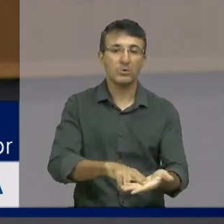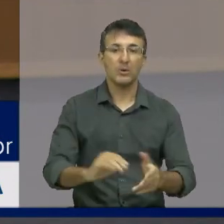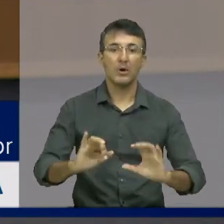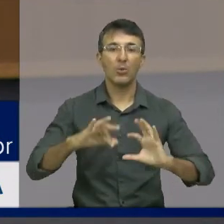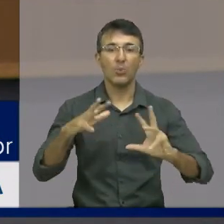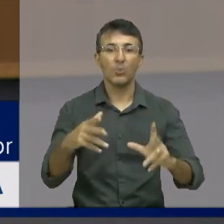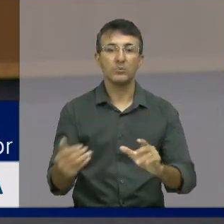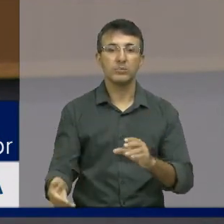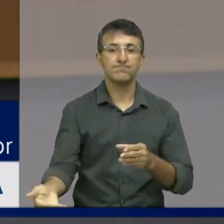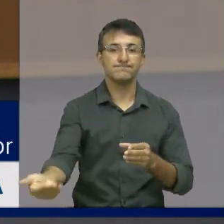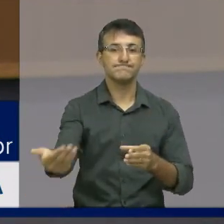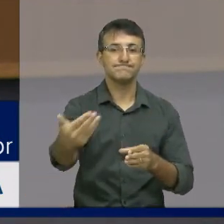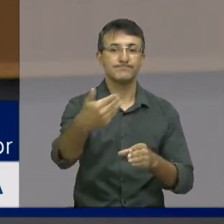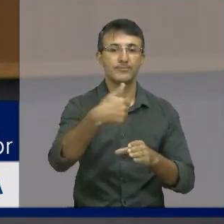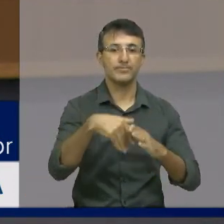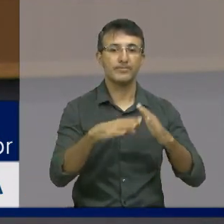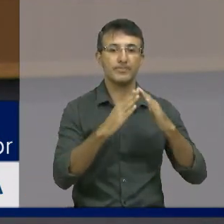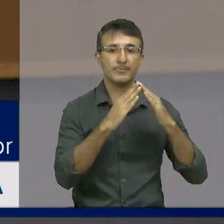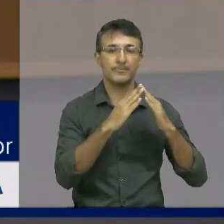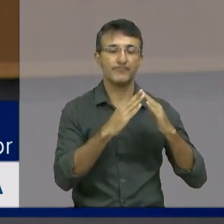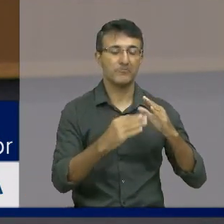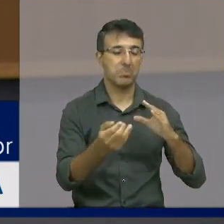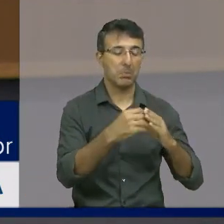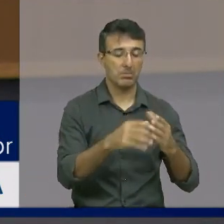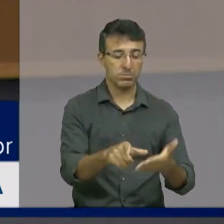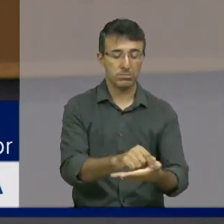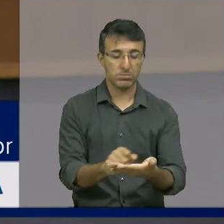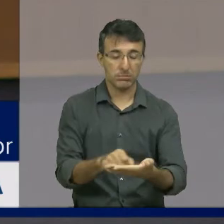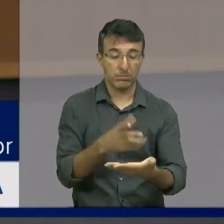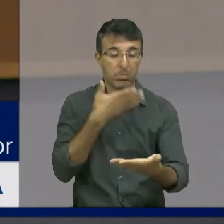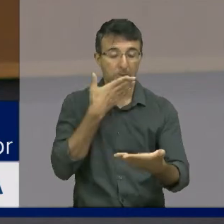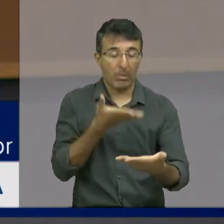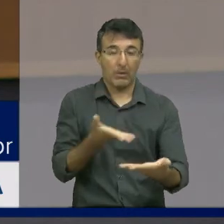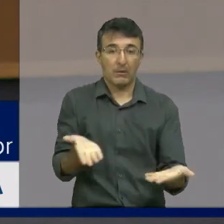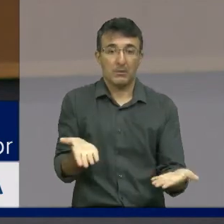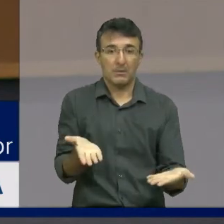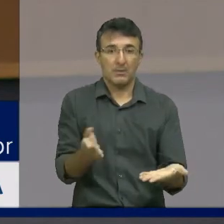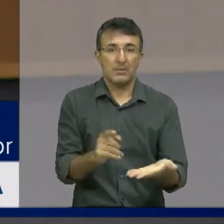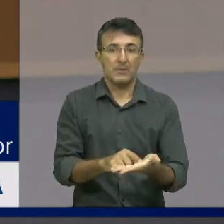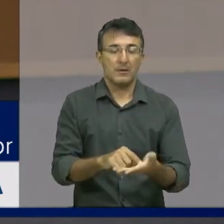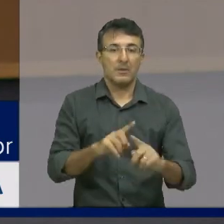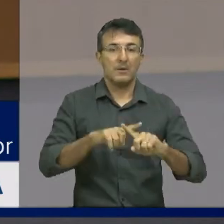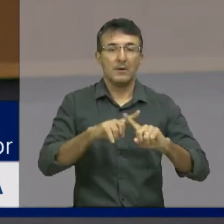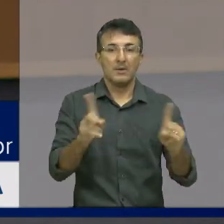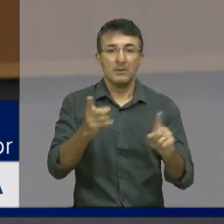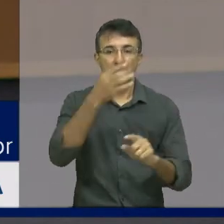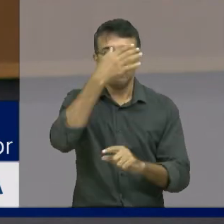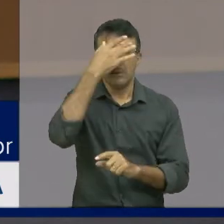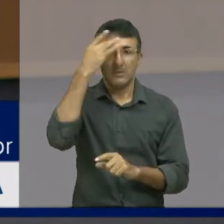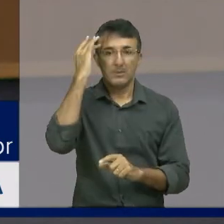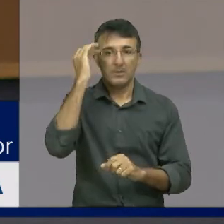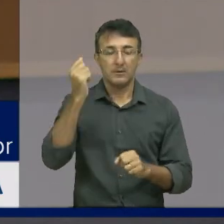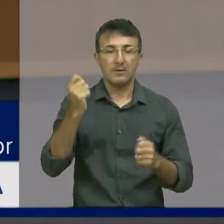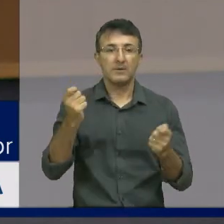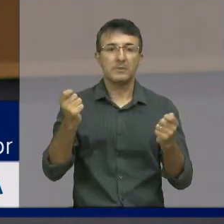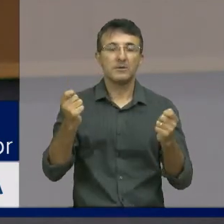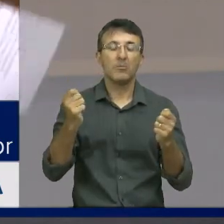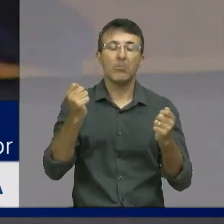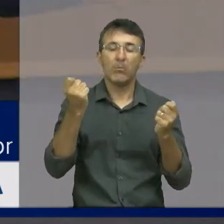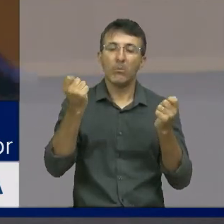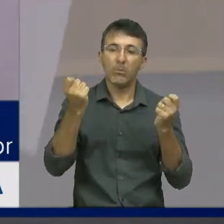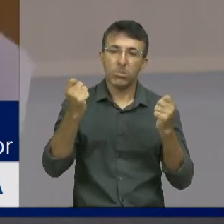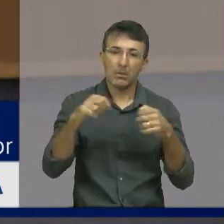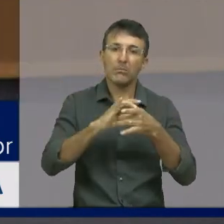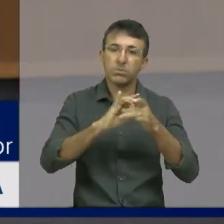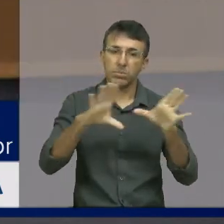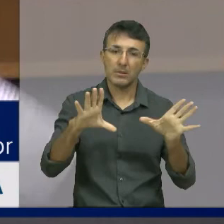multa da sua notificação da sua casa, né, e tudo mais, eles têm o direito de ir na junta de recursos, que